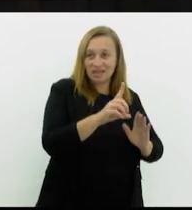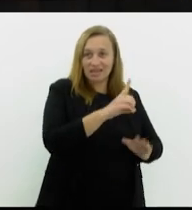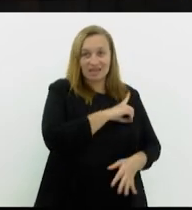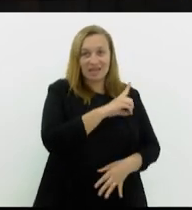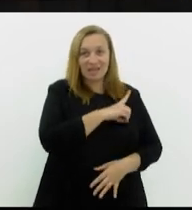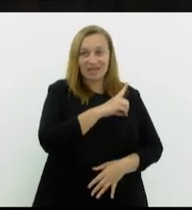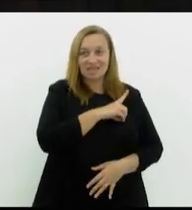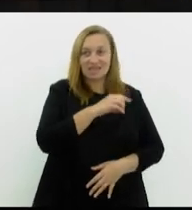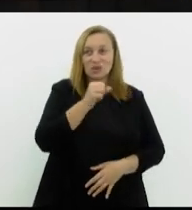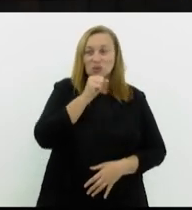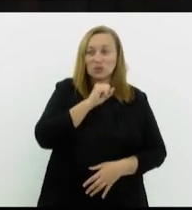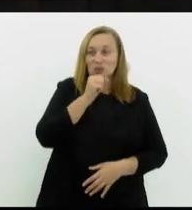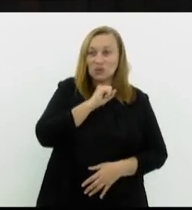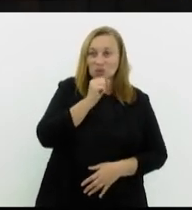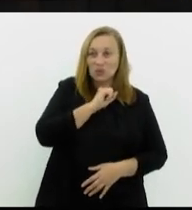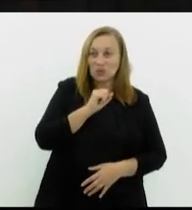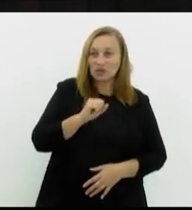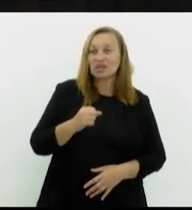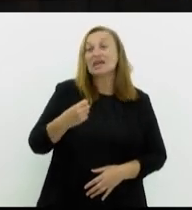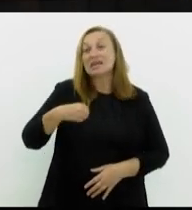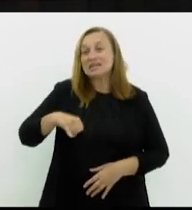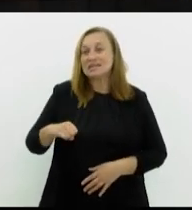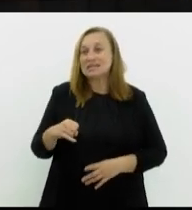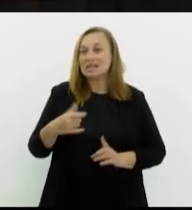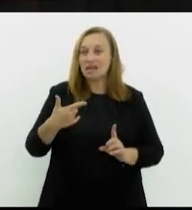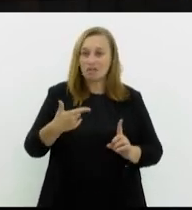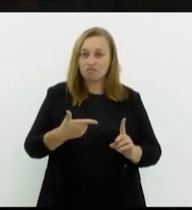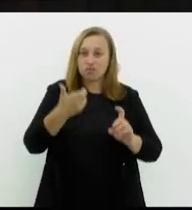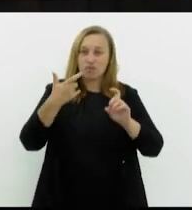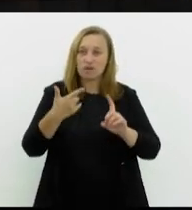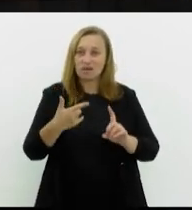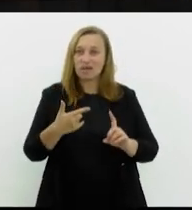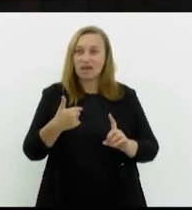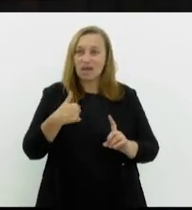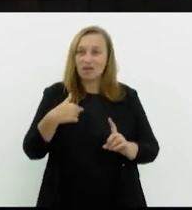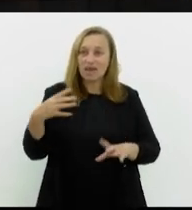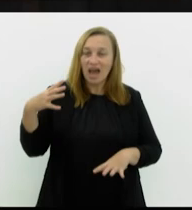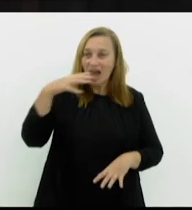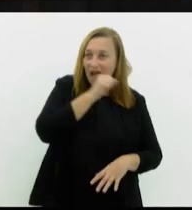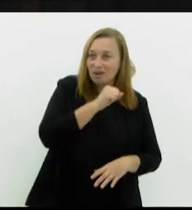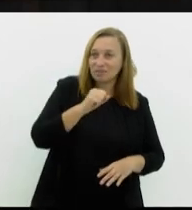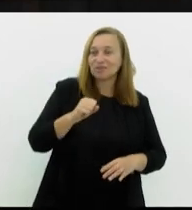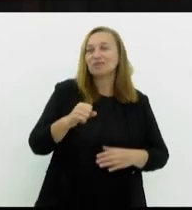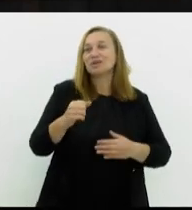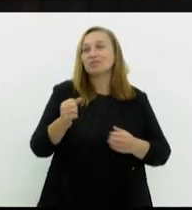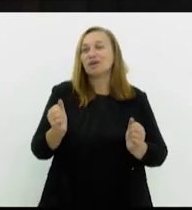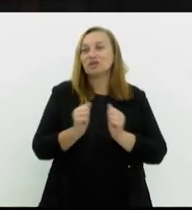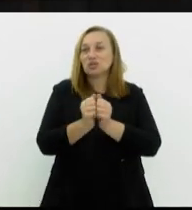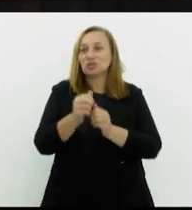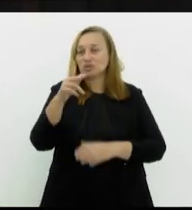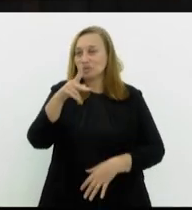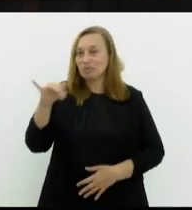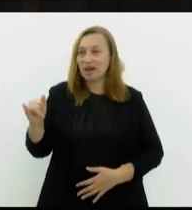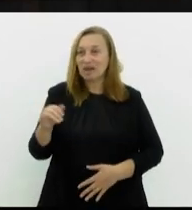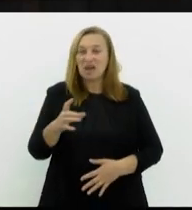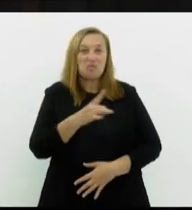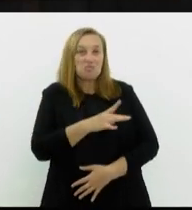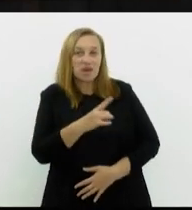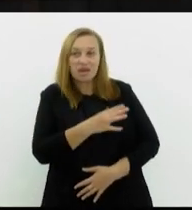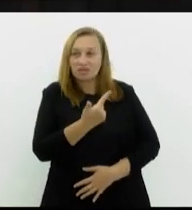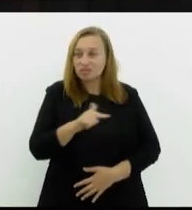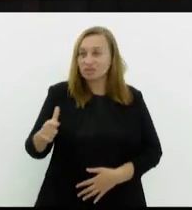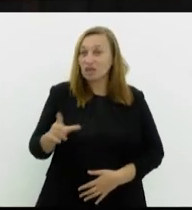dar um tiro, eu ia mais rápido para os braços do senhor. Então, medo a gente não tem. A gente tem